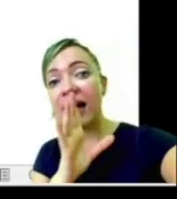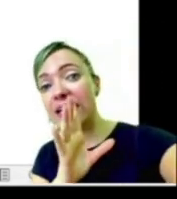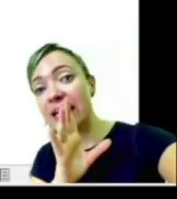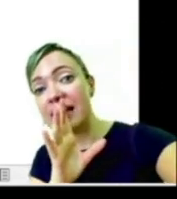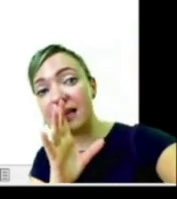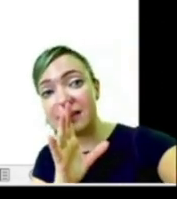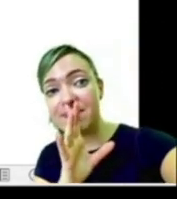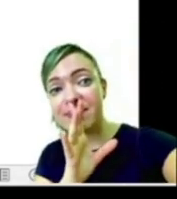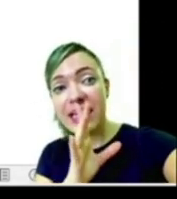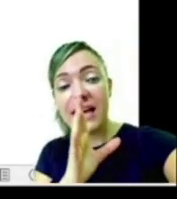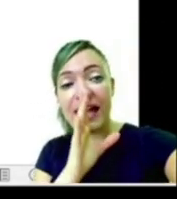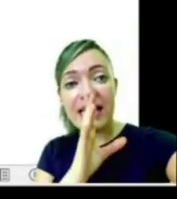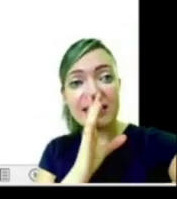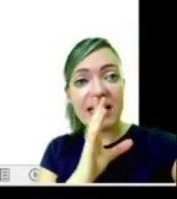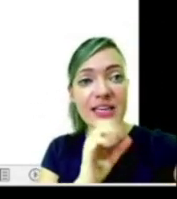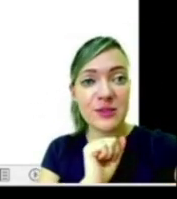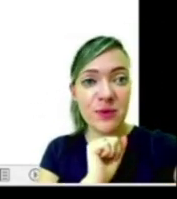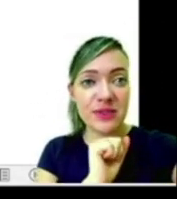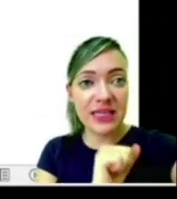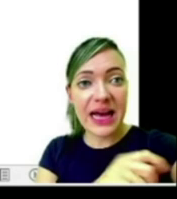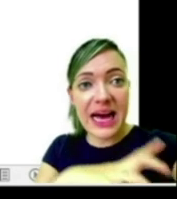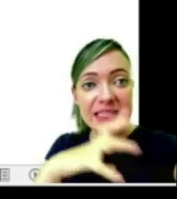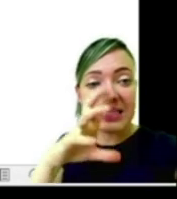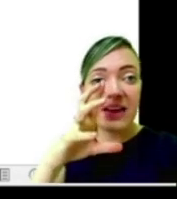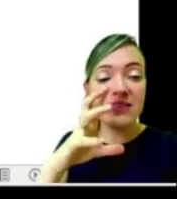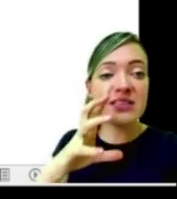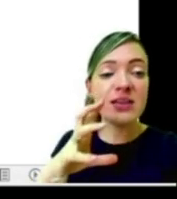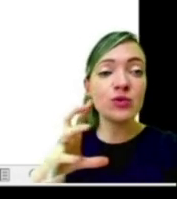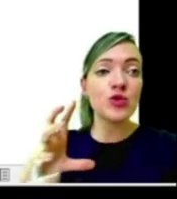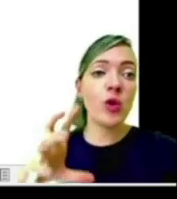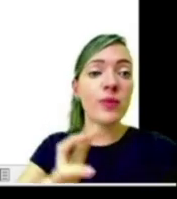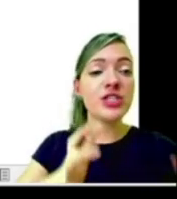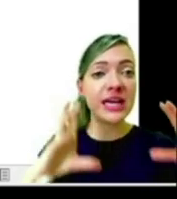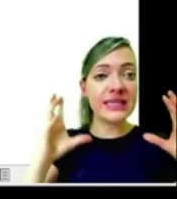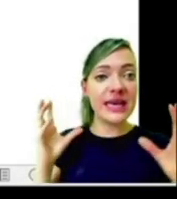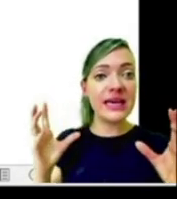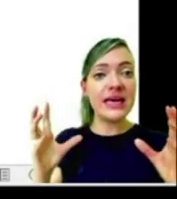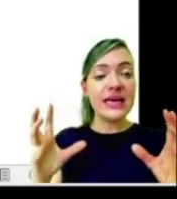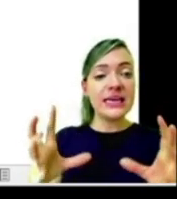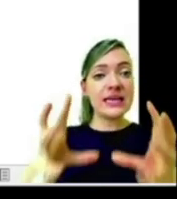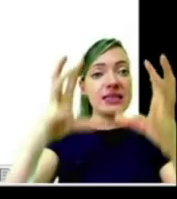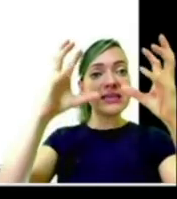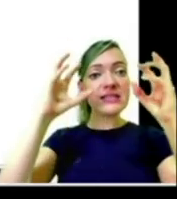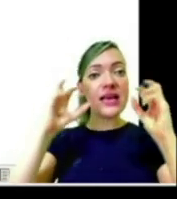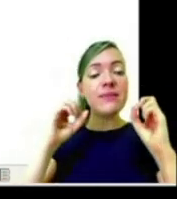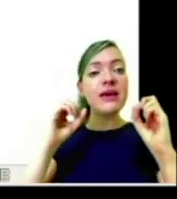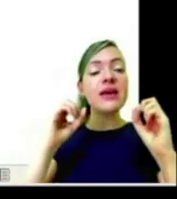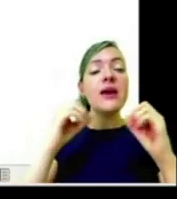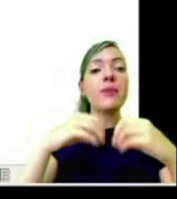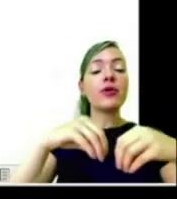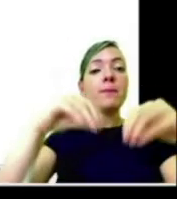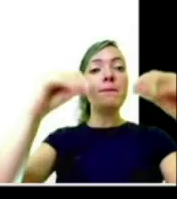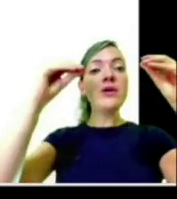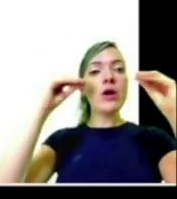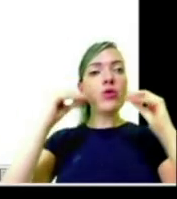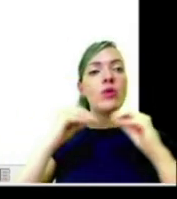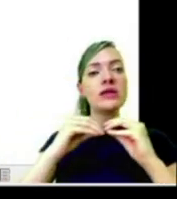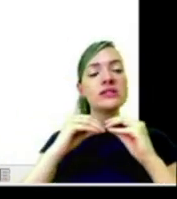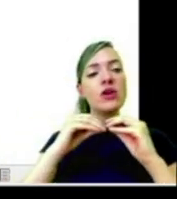alternativa A, galera. Essa é a resposta. As aves são o topo de cadeia e elas recebem,